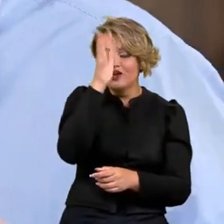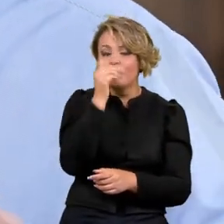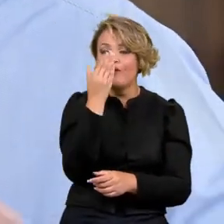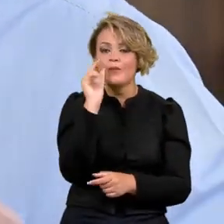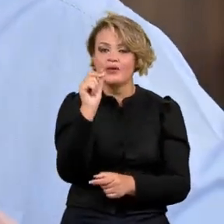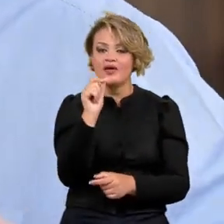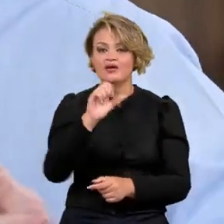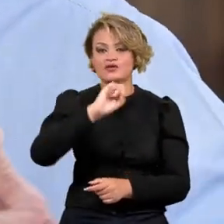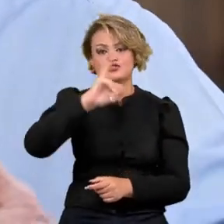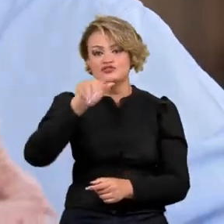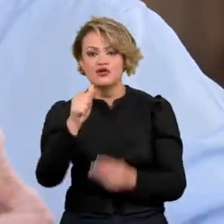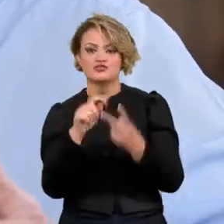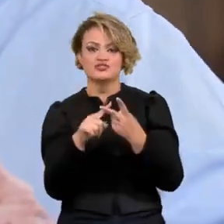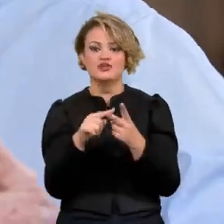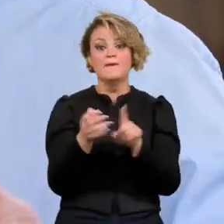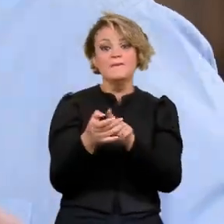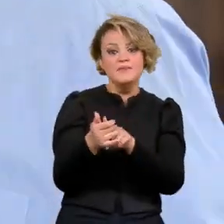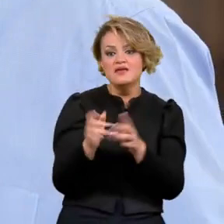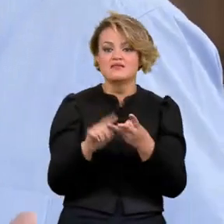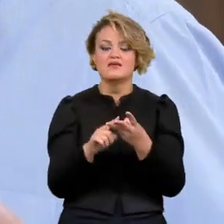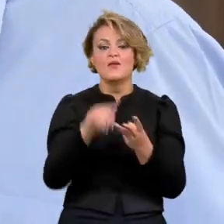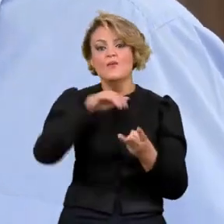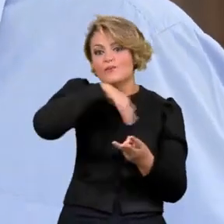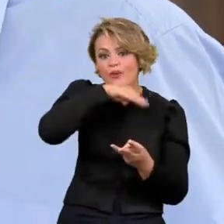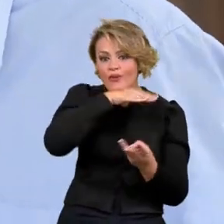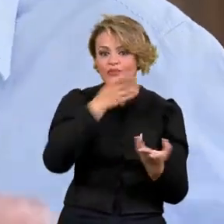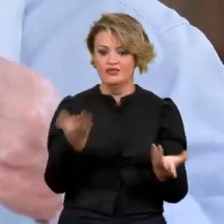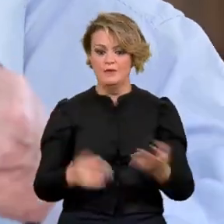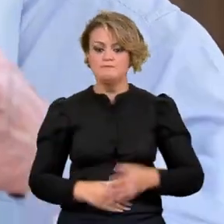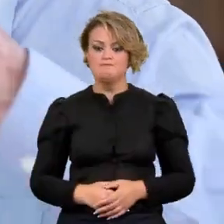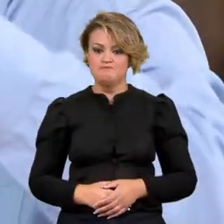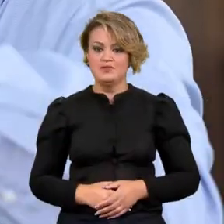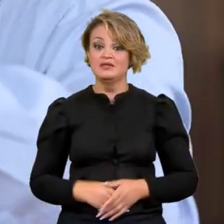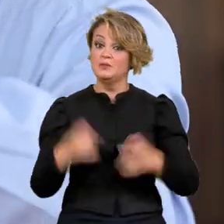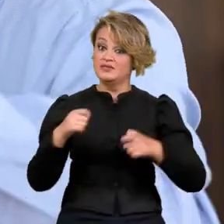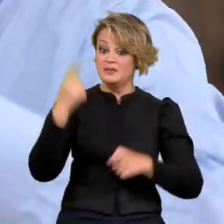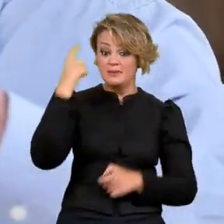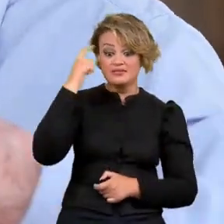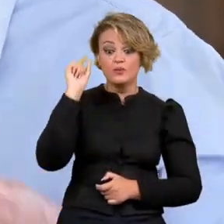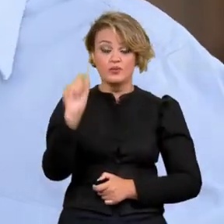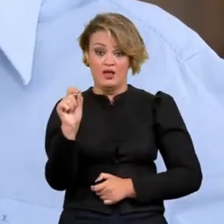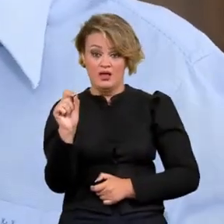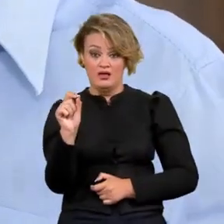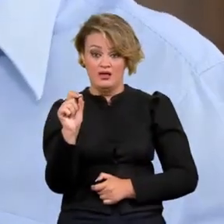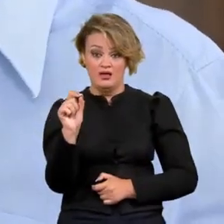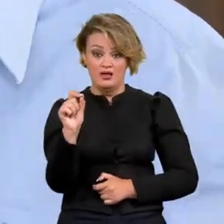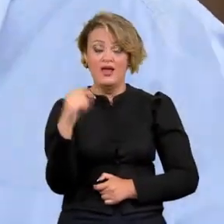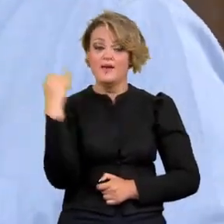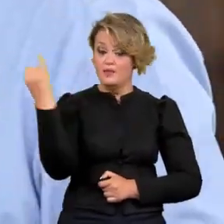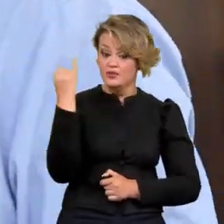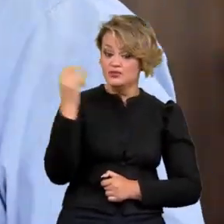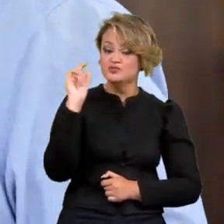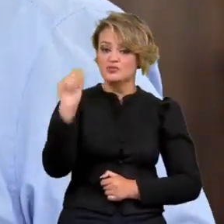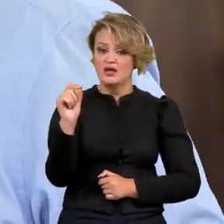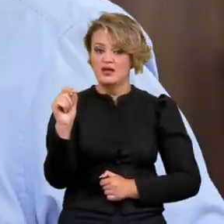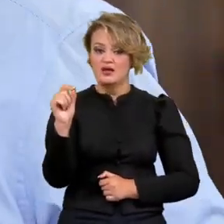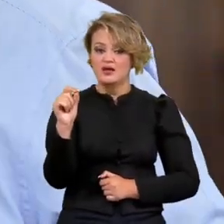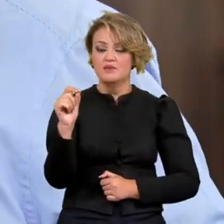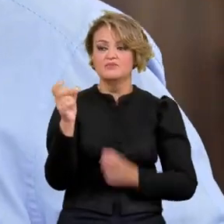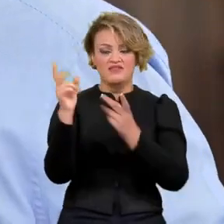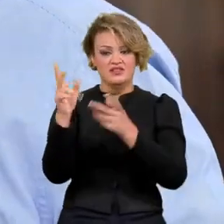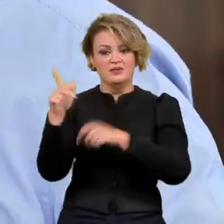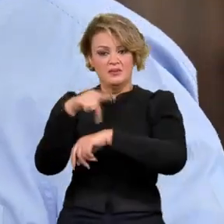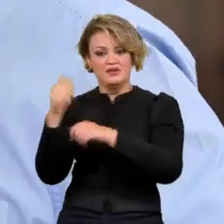nós comemos ou seja então nós temos que levar em conta que também é muito importante não só para exportação é para o mercado interno mas